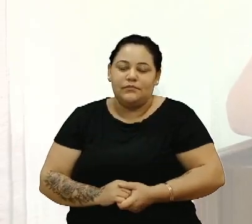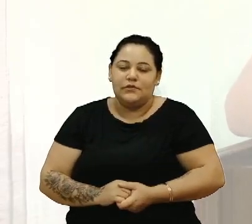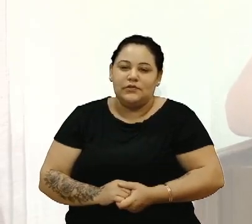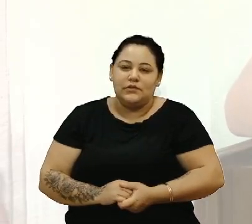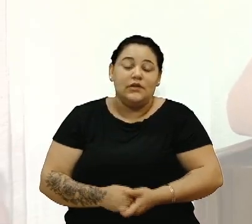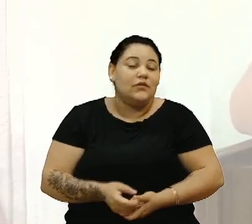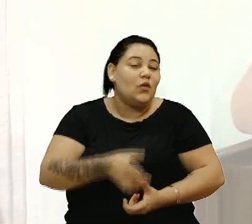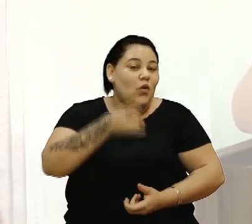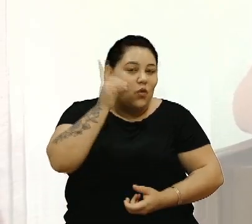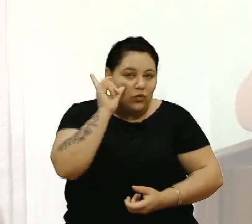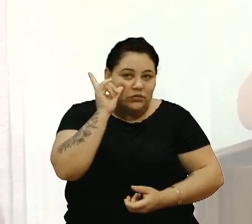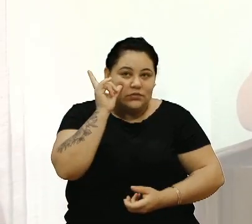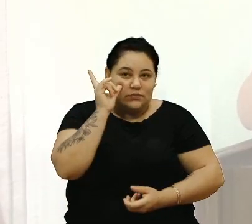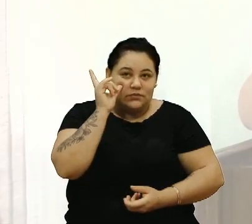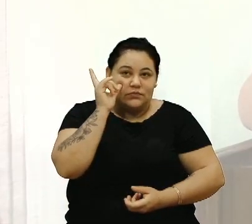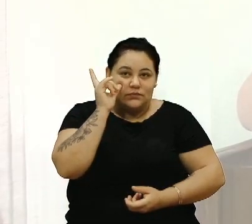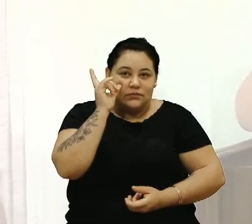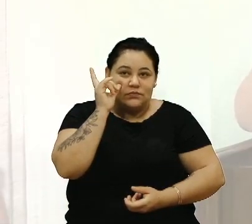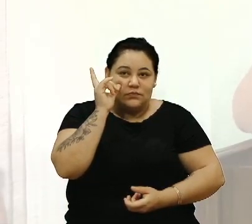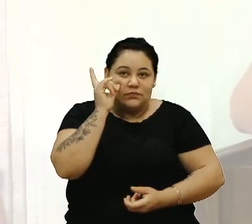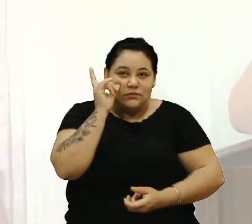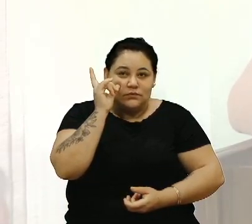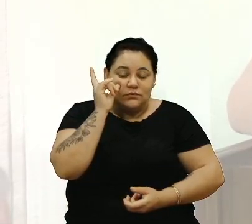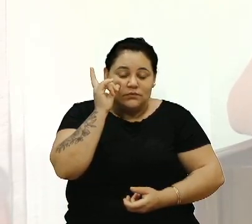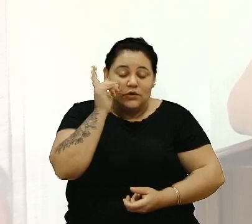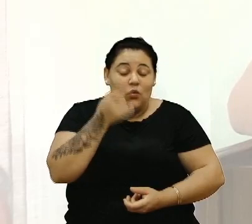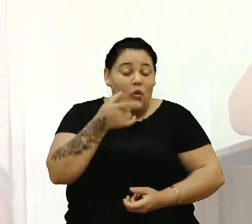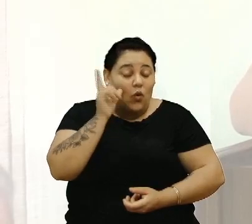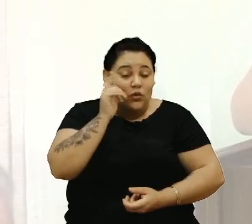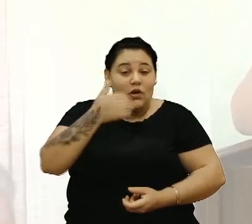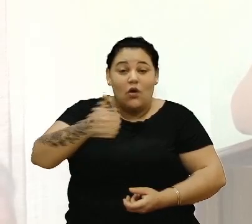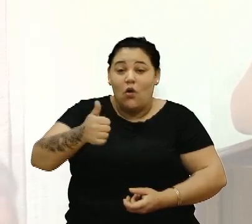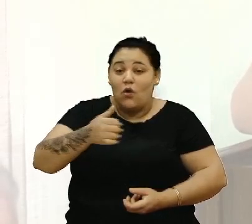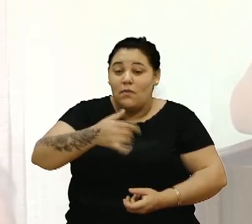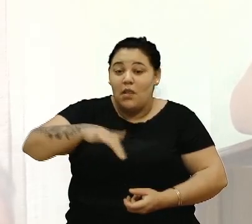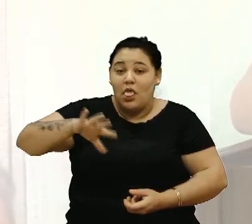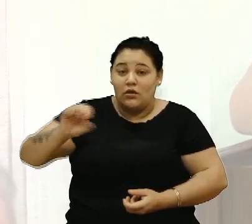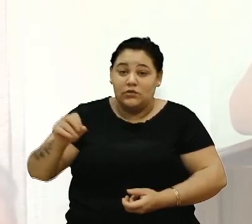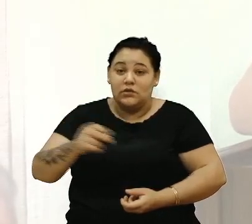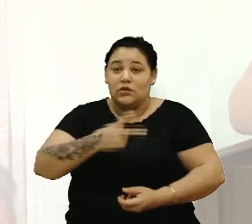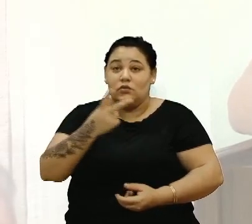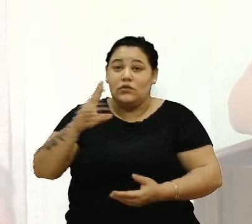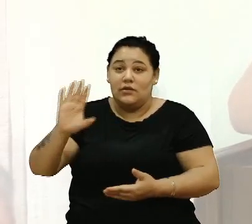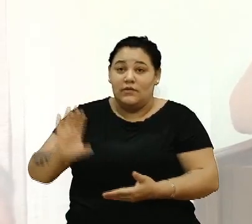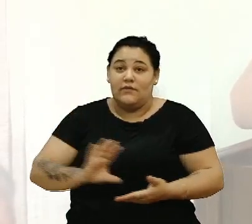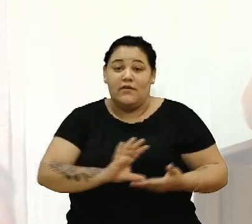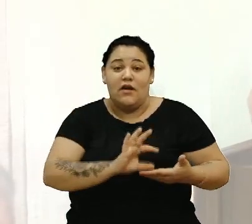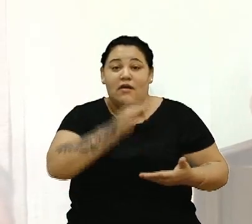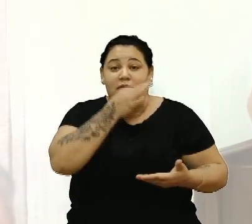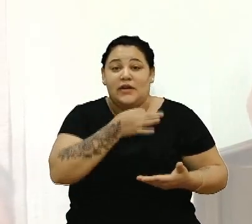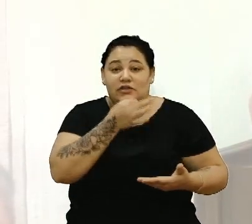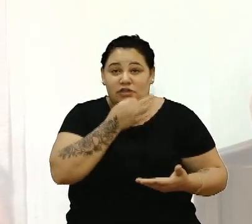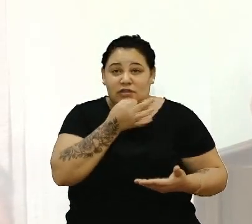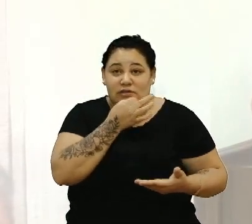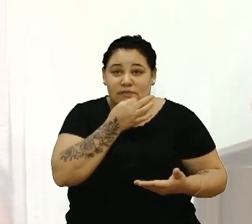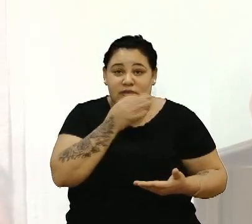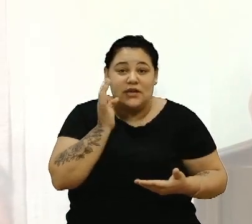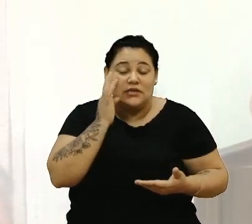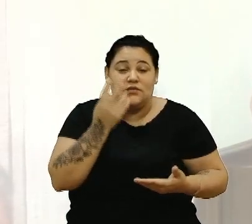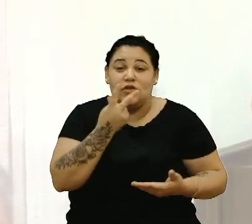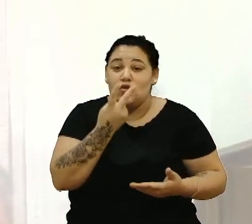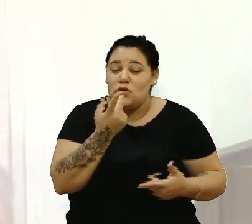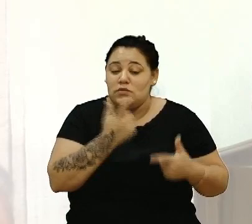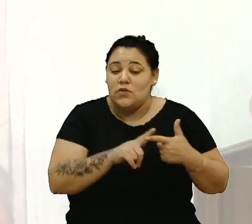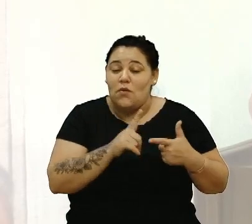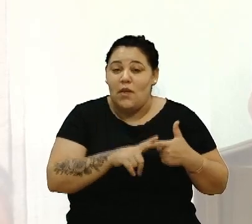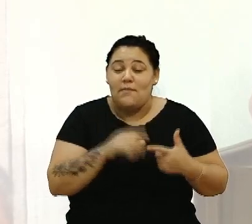foi destinado mais de 11 milhões de reais em 2 emendas para Caxias para resolver 2 problemas críticos,